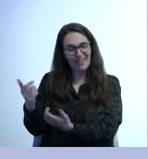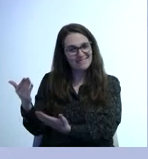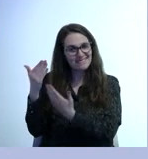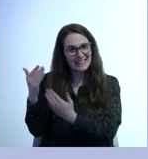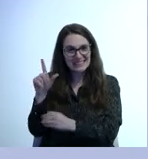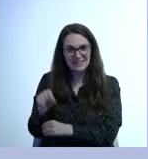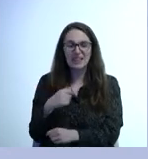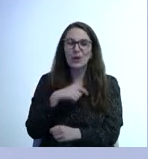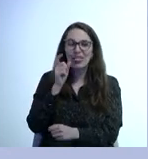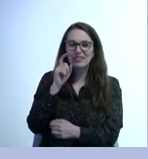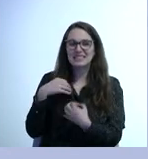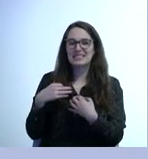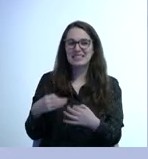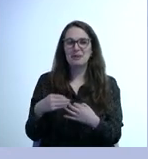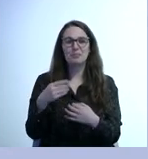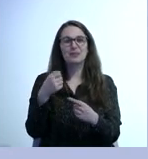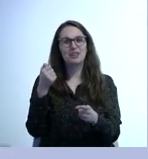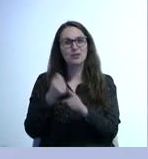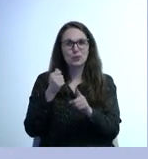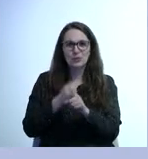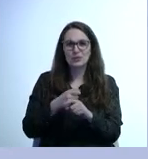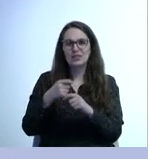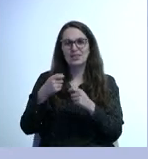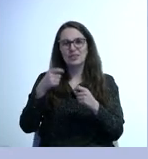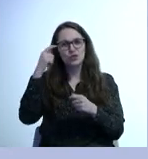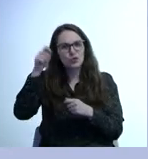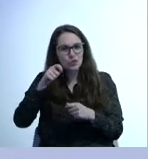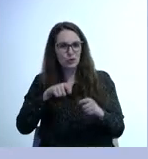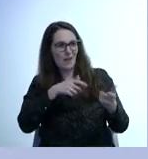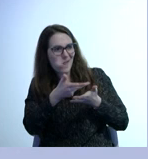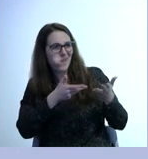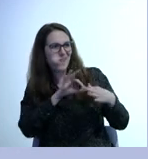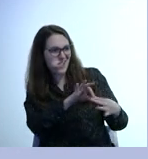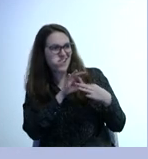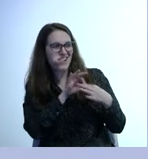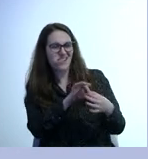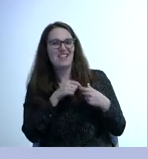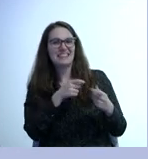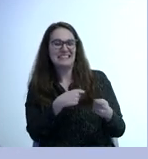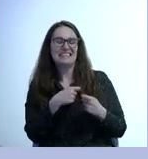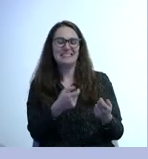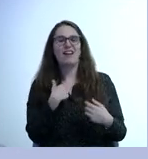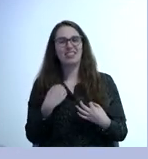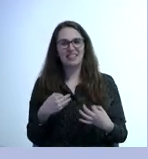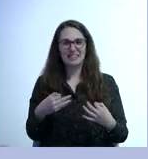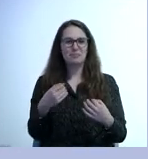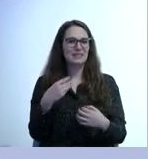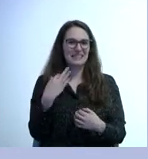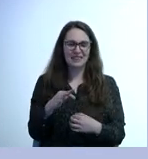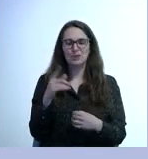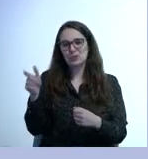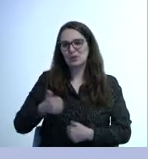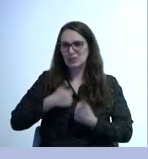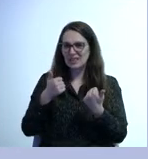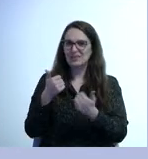que posso defendo, luto nos júris e tento que o teu trabalho avance e que tenha o sucesso que